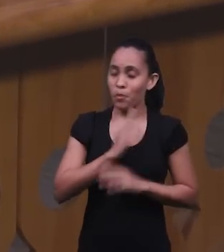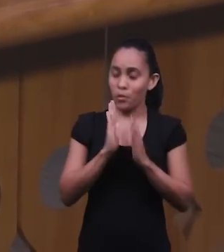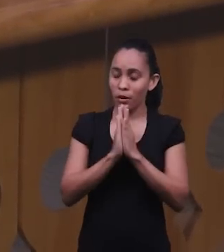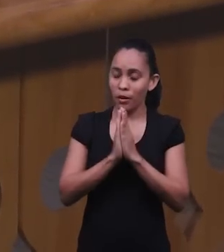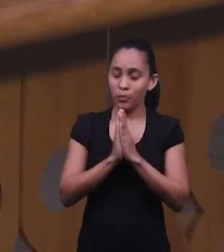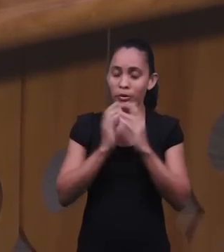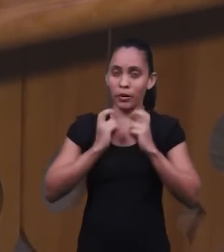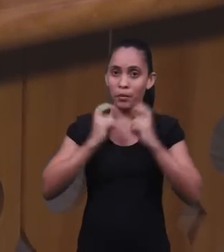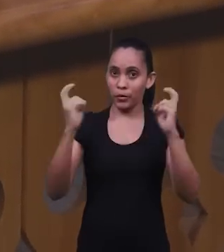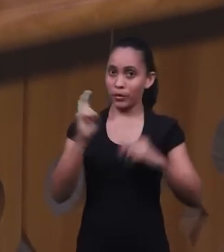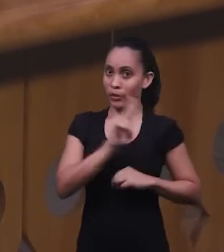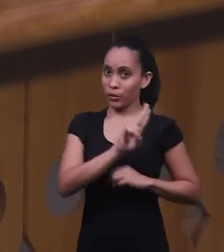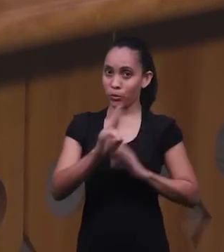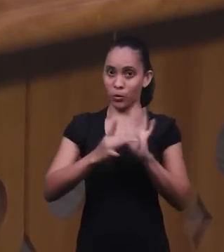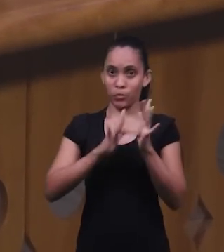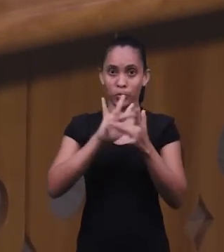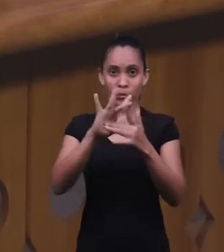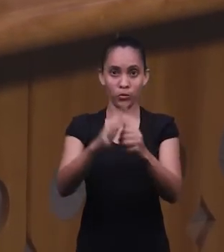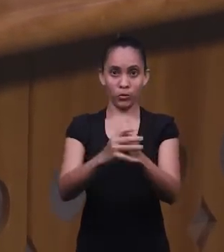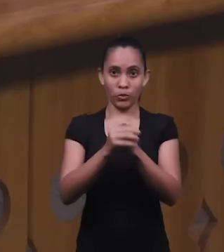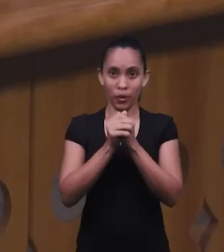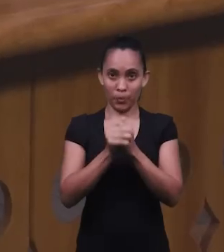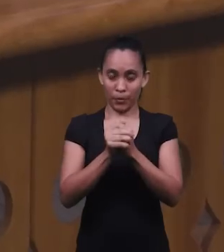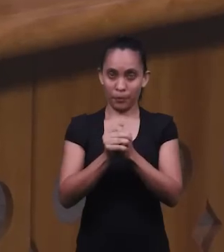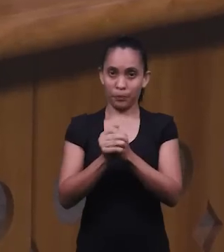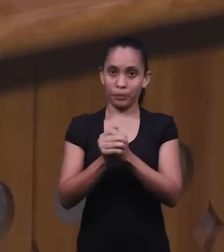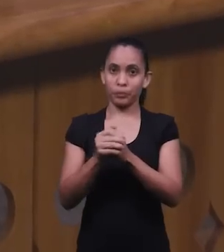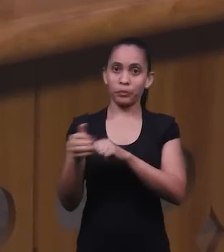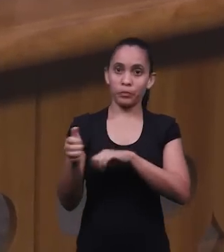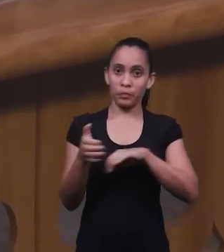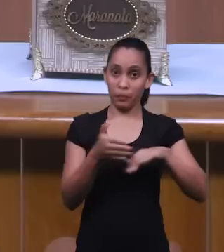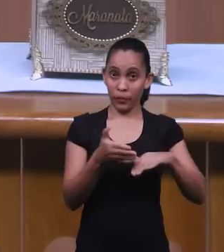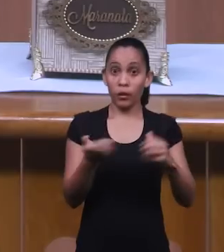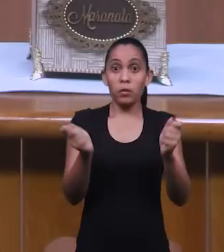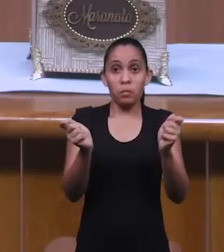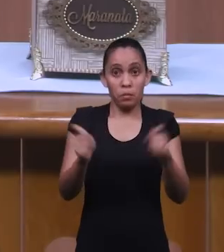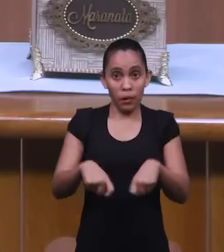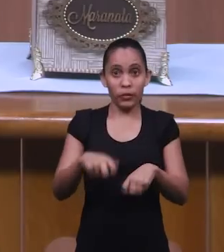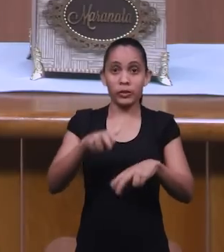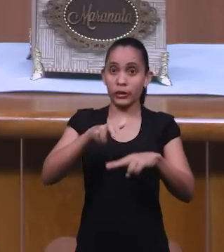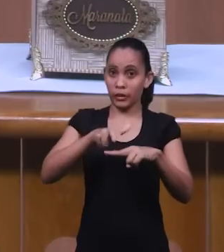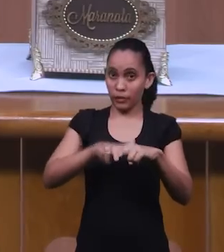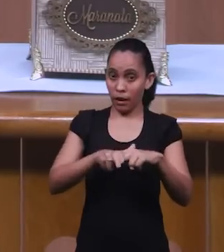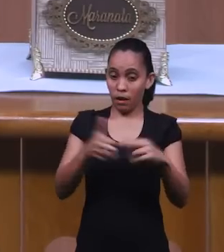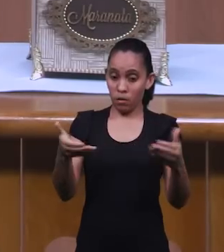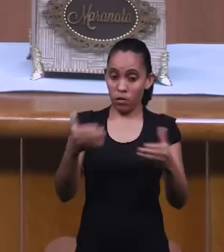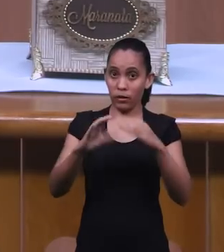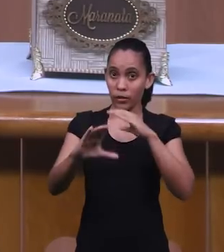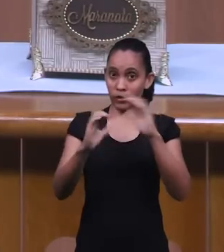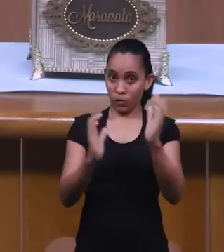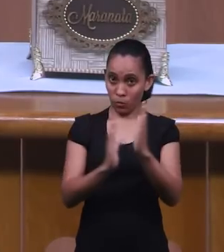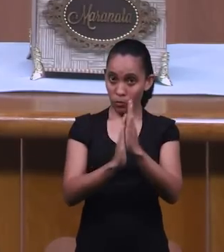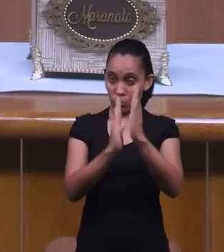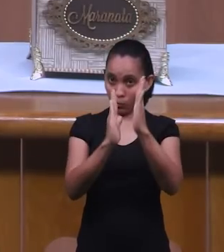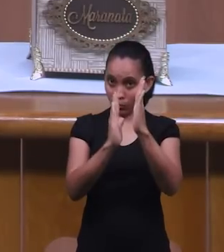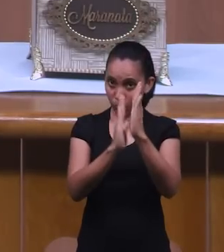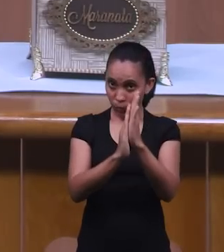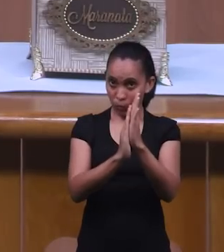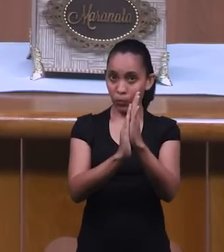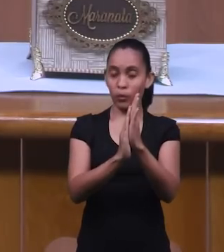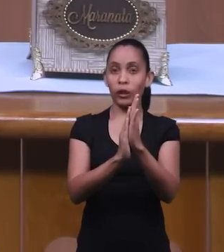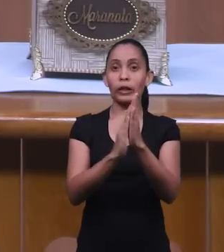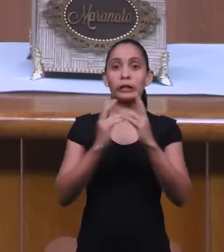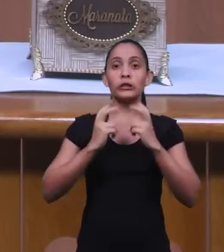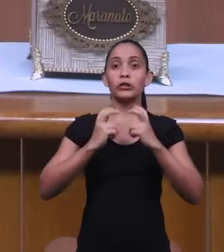Oramos, clamando, em nome do Senhor Jesus. Amém. Podemos assentar? Estaremos cantando um